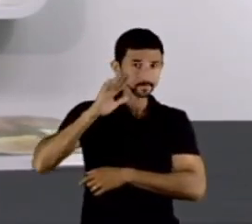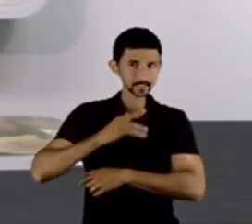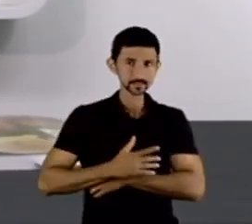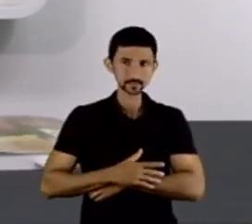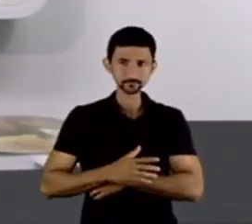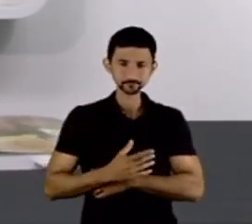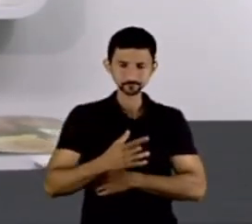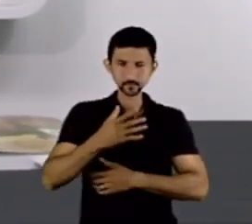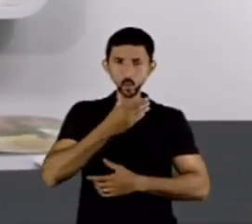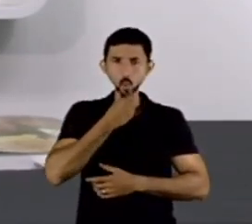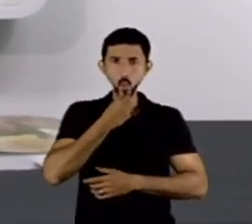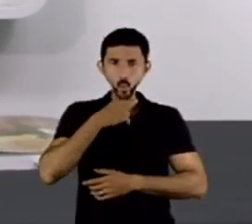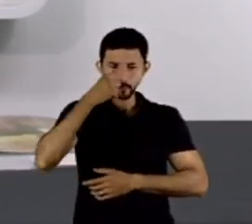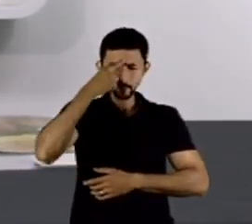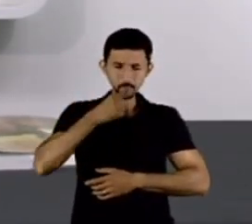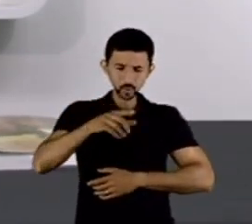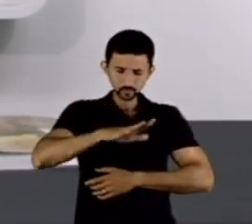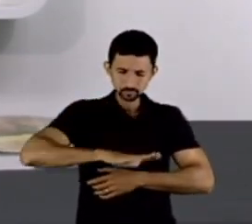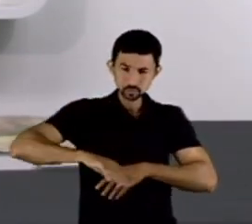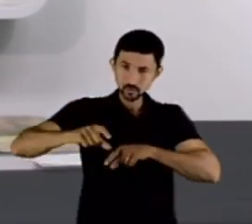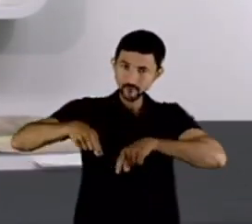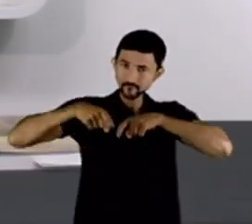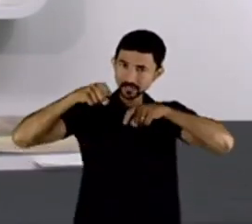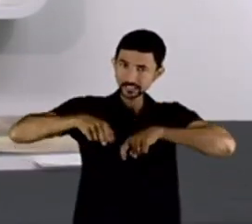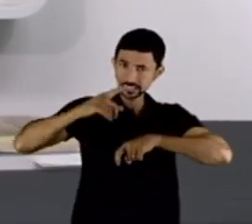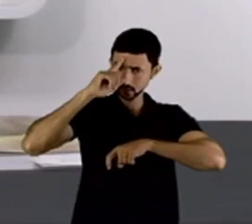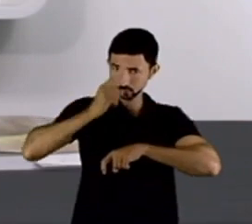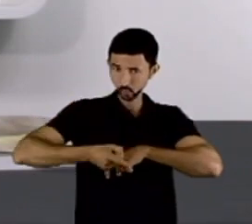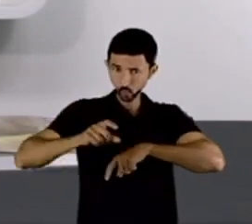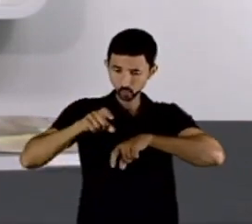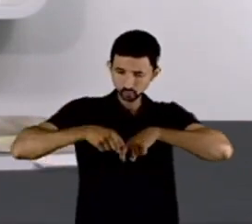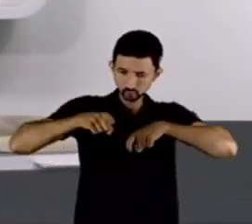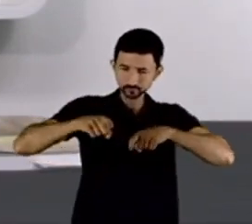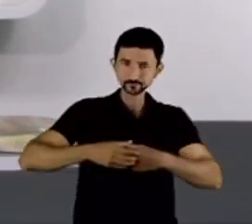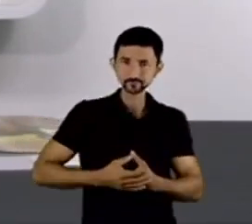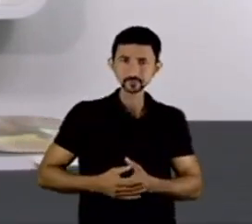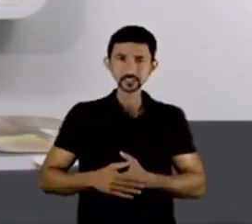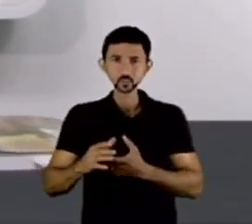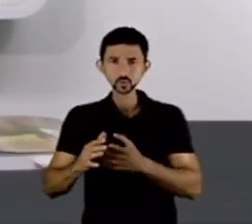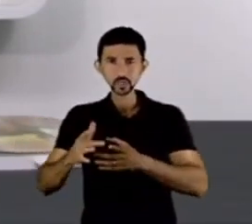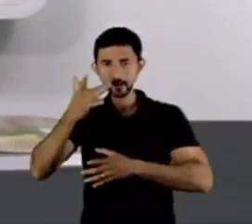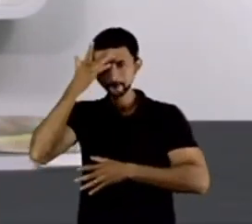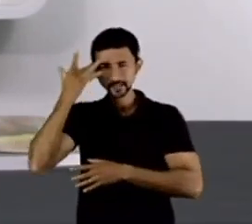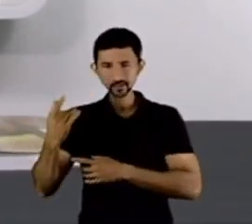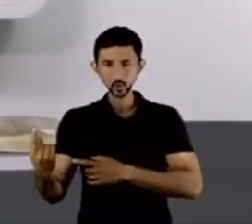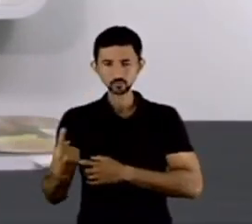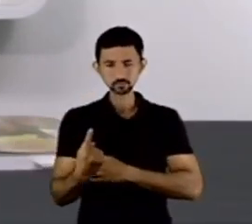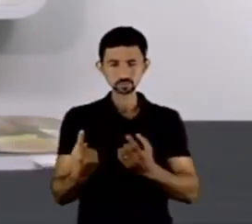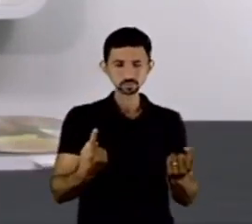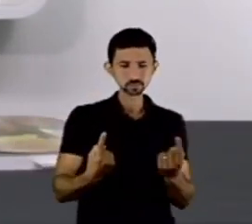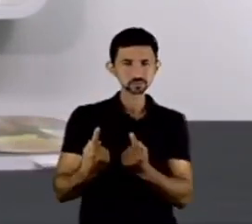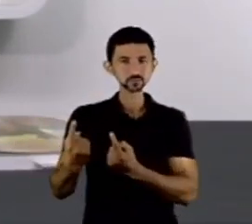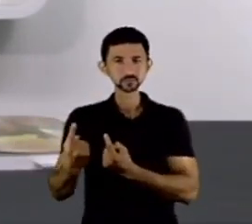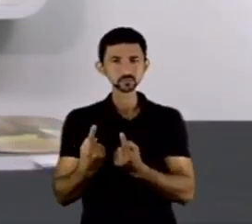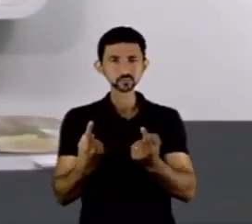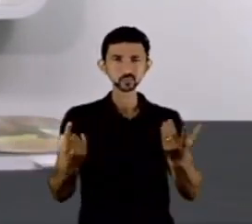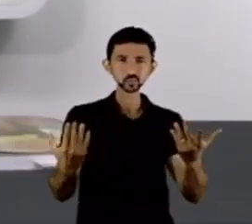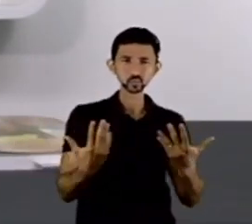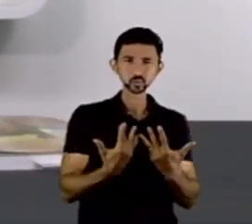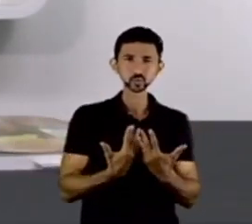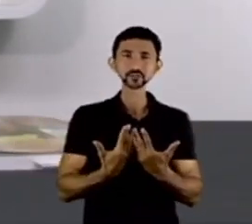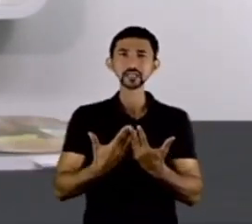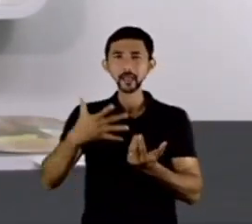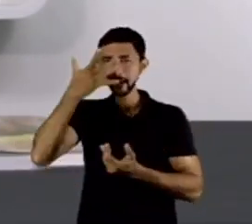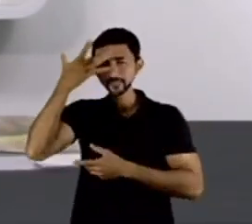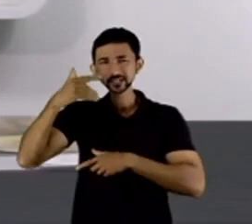grande proprietário de terra, um fazendeiro. E esse fazendeiro tinha os seus agregados, tinha os seus trabalhadores,